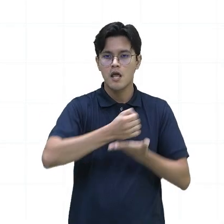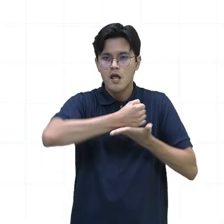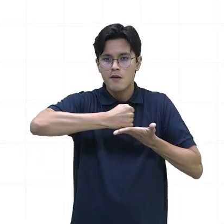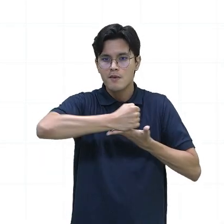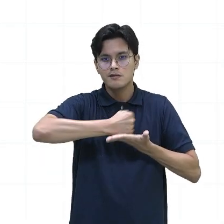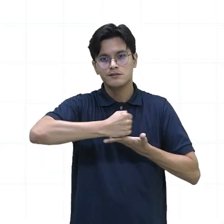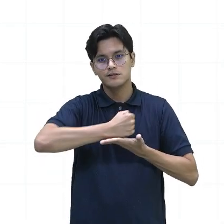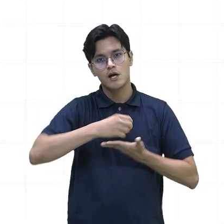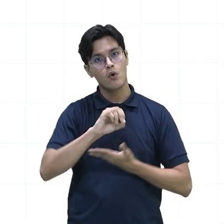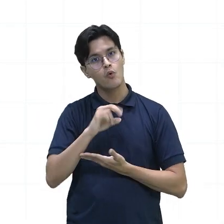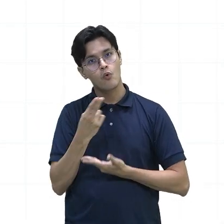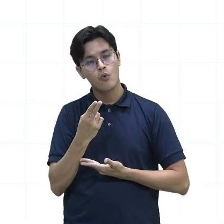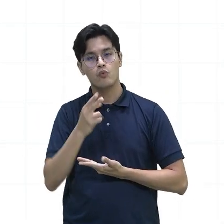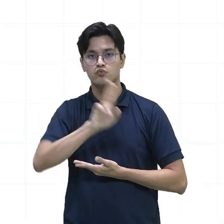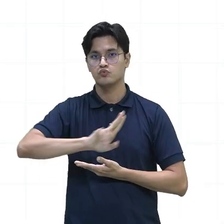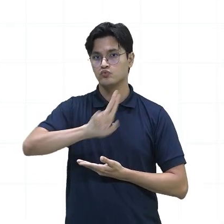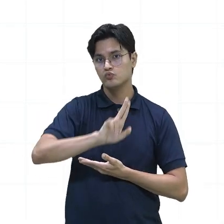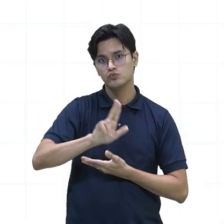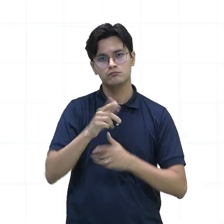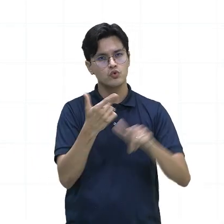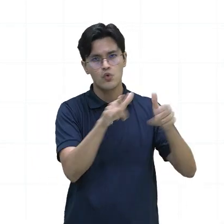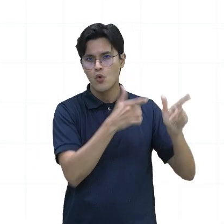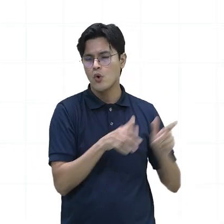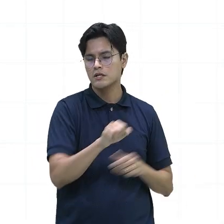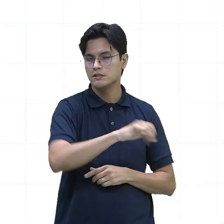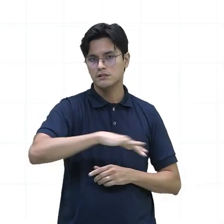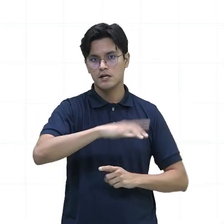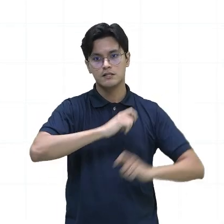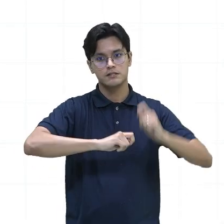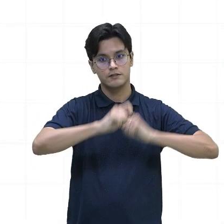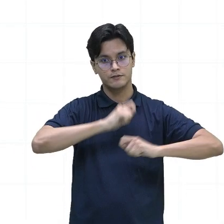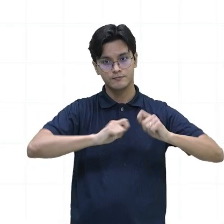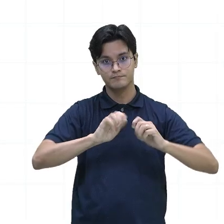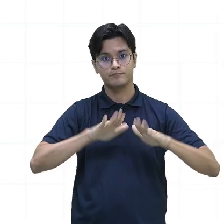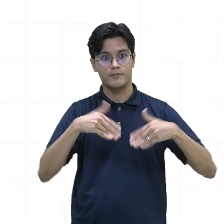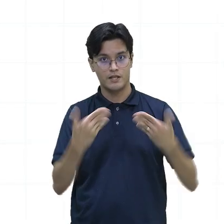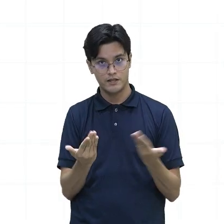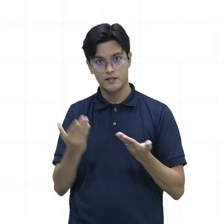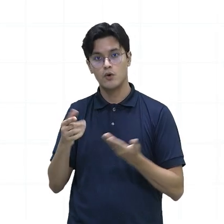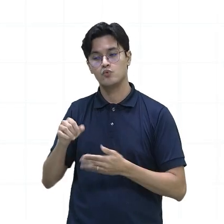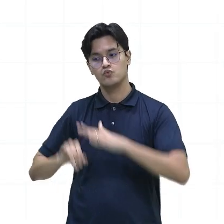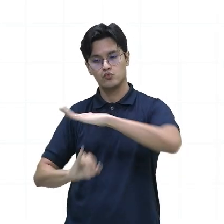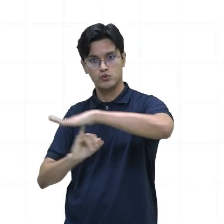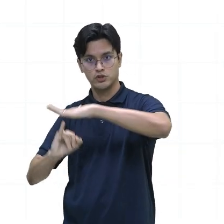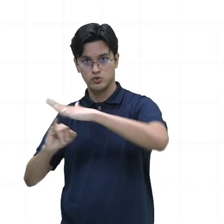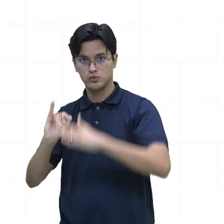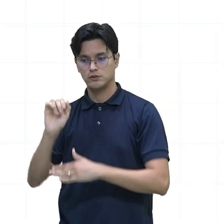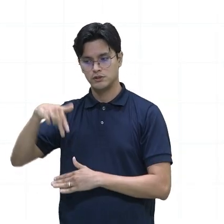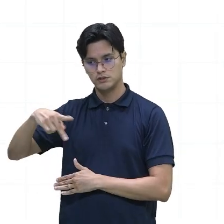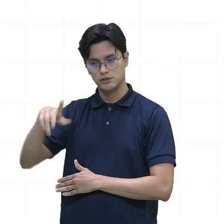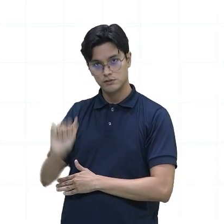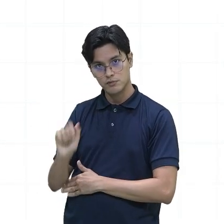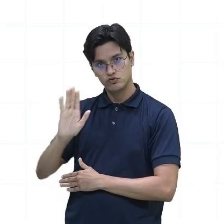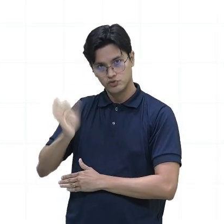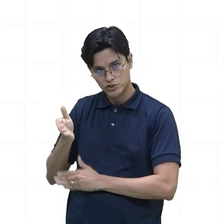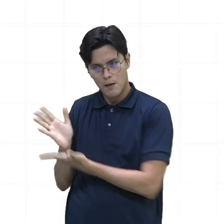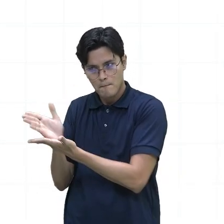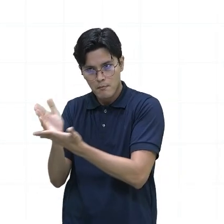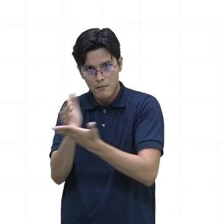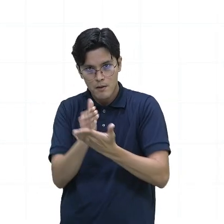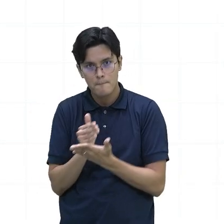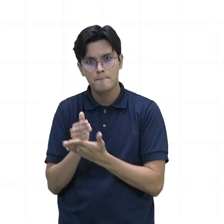econômico, né? Então, essas plantas elas já foram catalogadas pelo INPA, né, e com potencial tanto